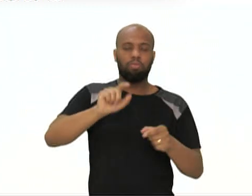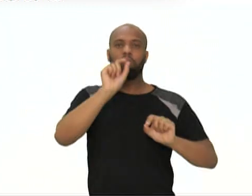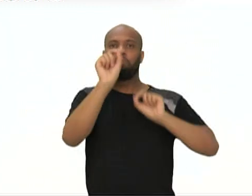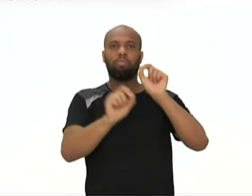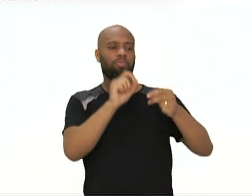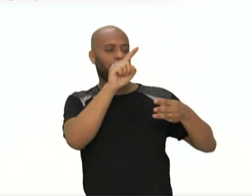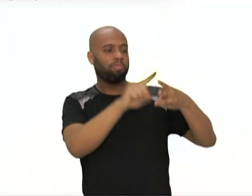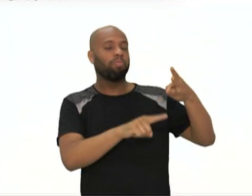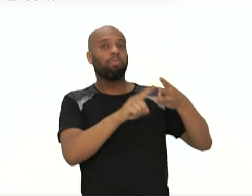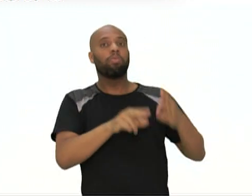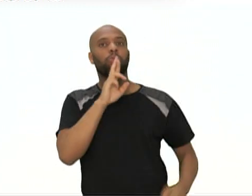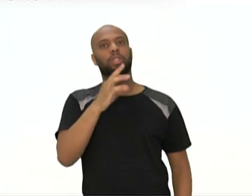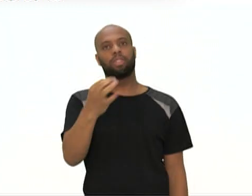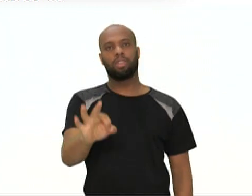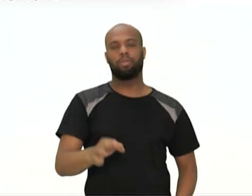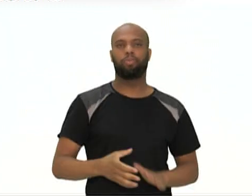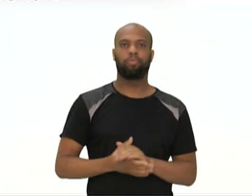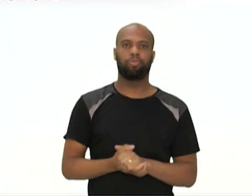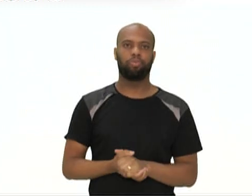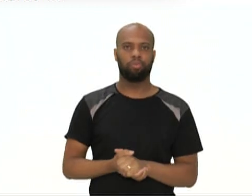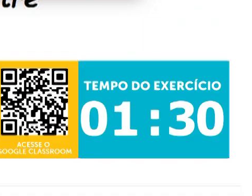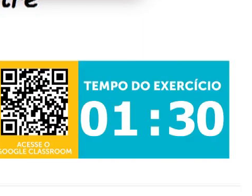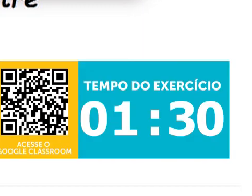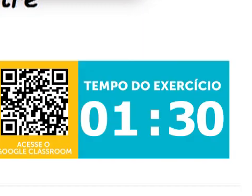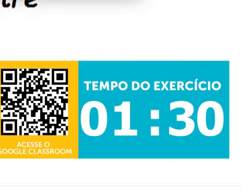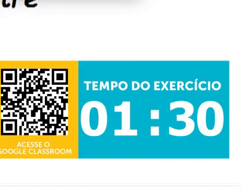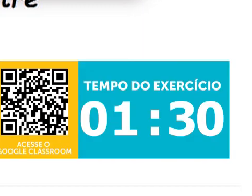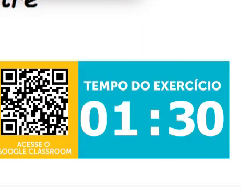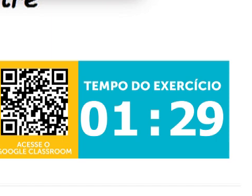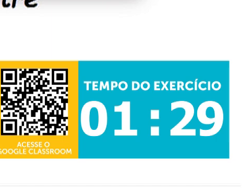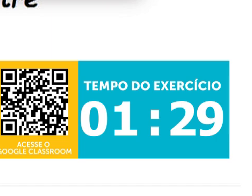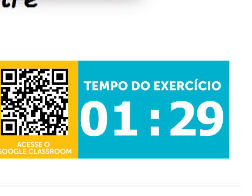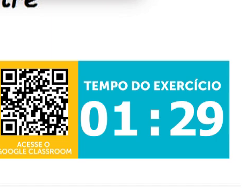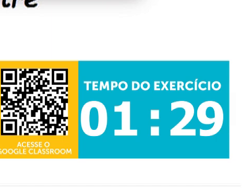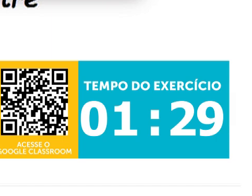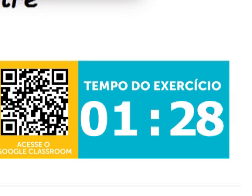A, letra B ou letra C? Vai lá!